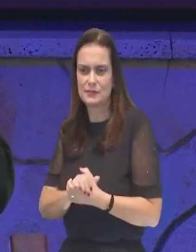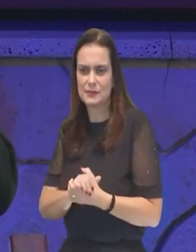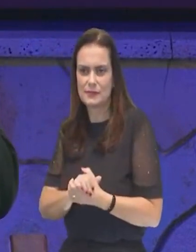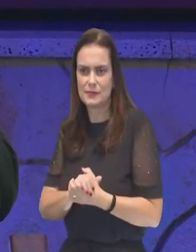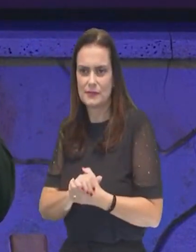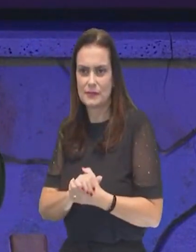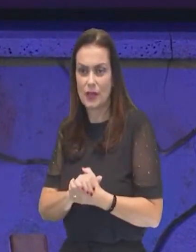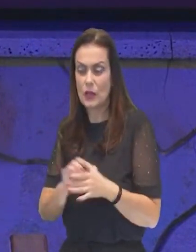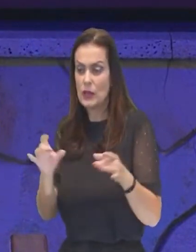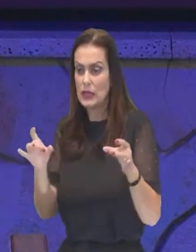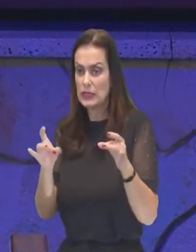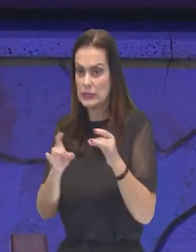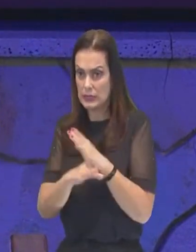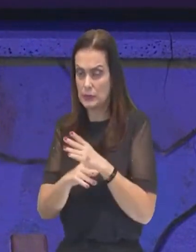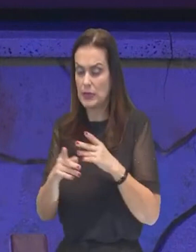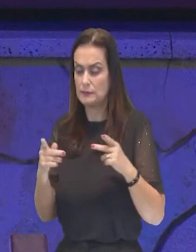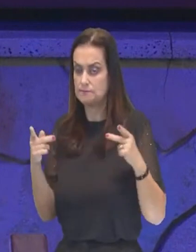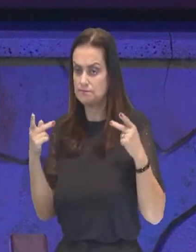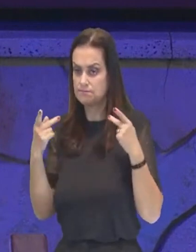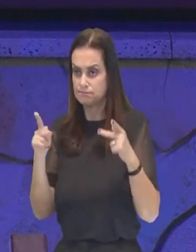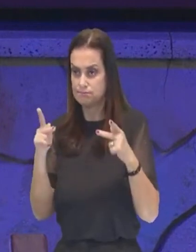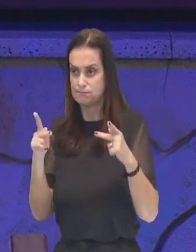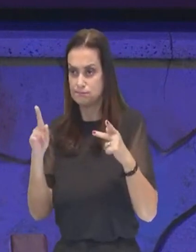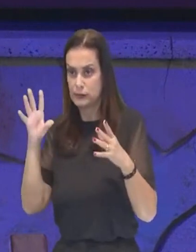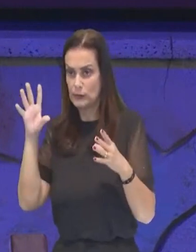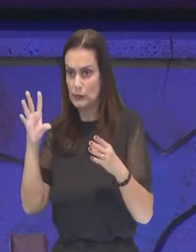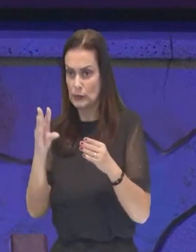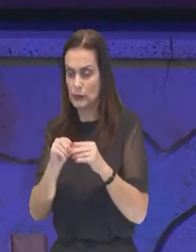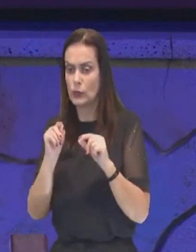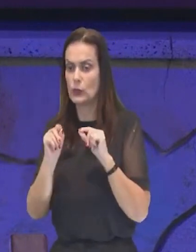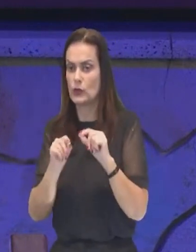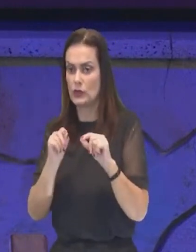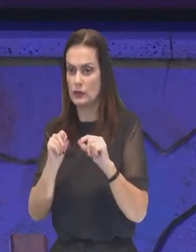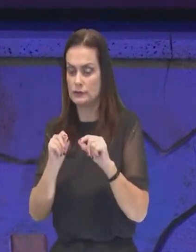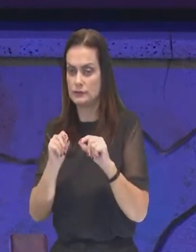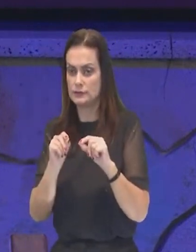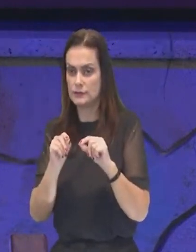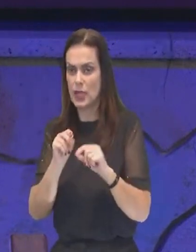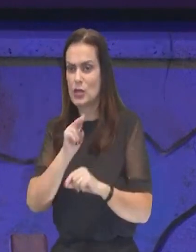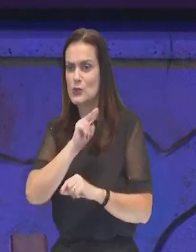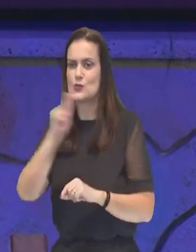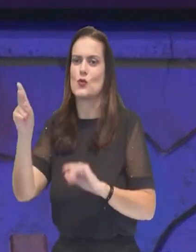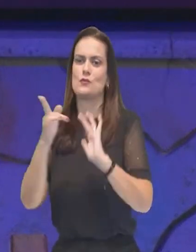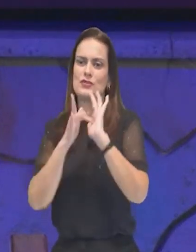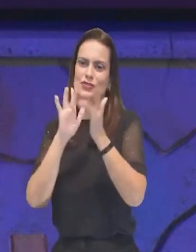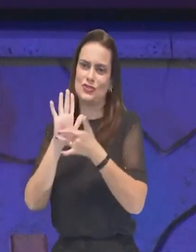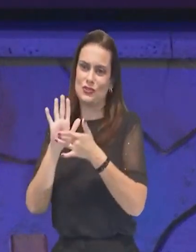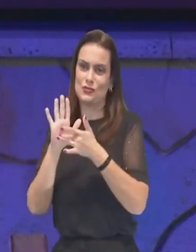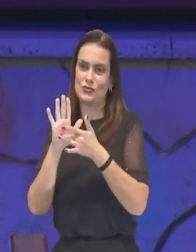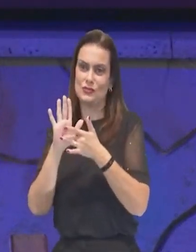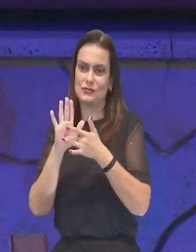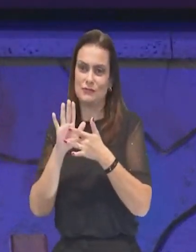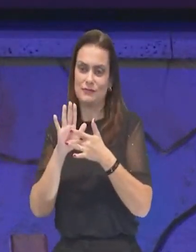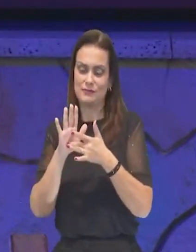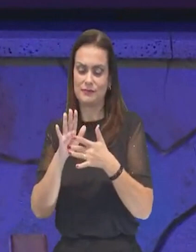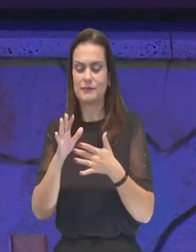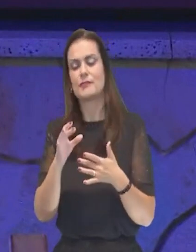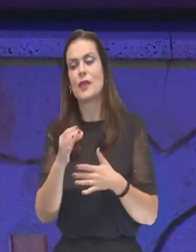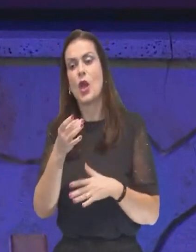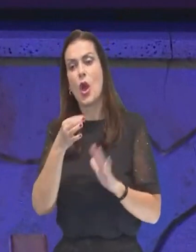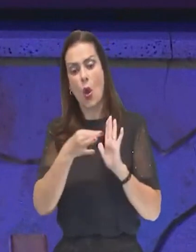Quero concluir esta reflexão, meus irmãos, deixando aqui, em nome de Jesus, algumas sugestões